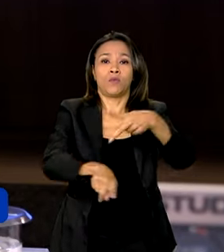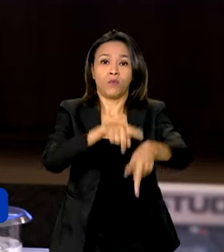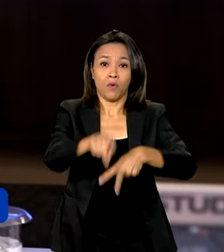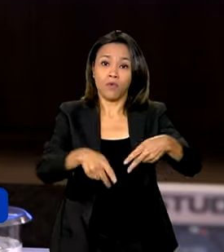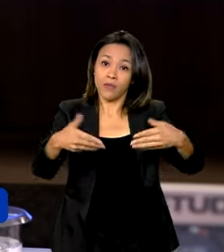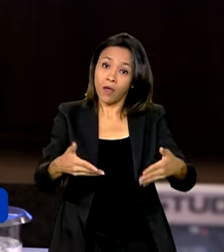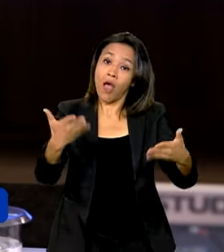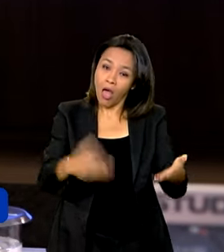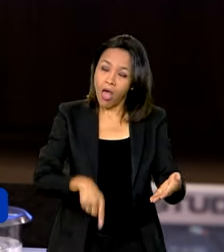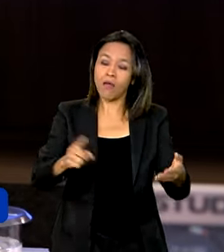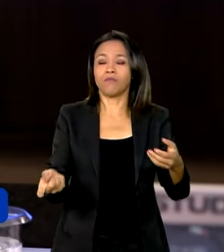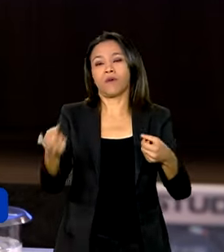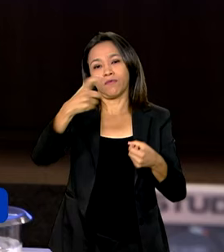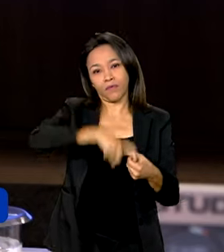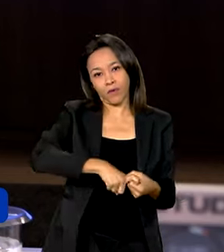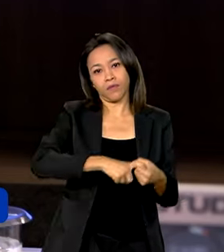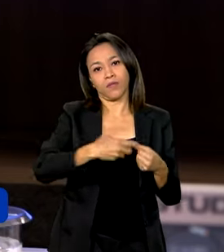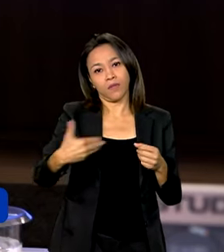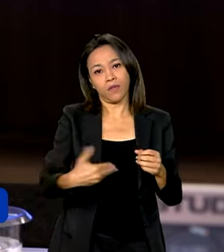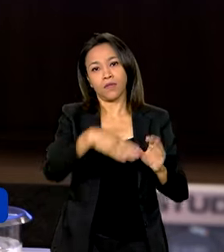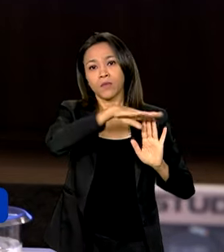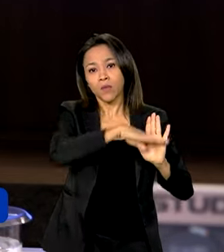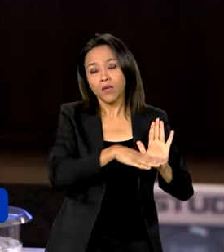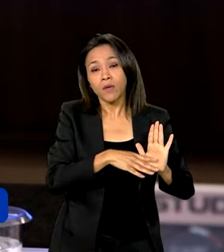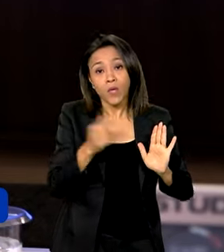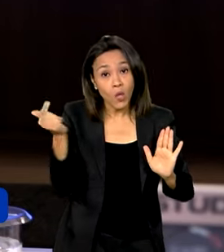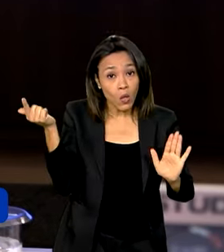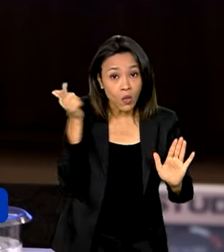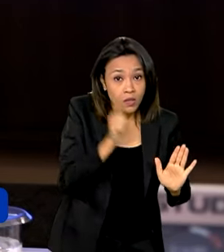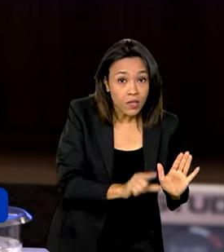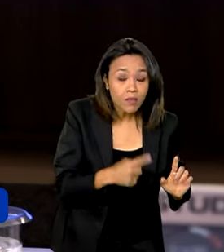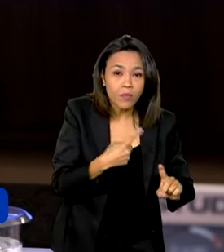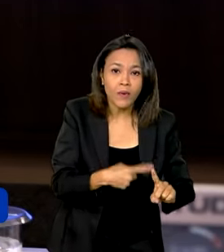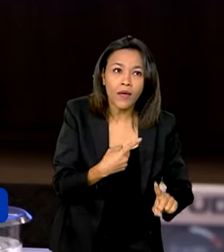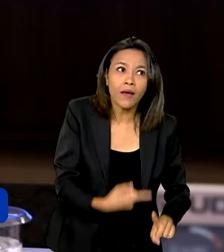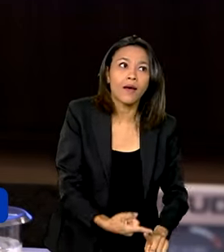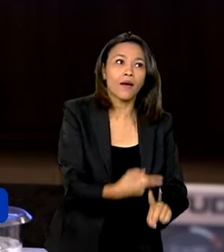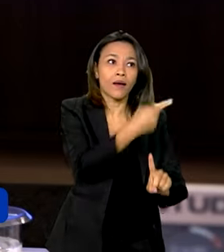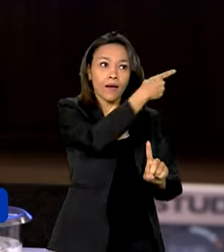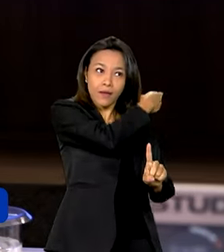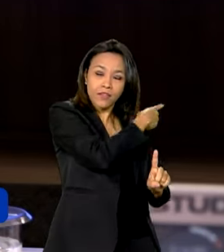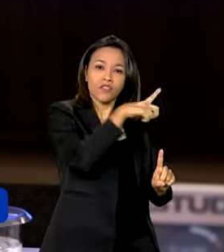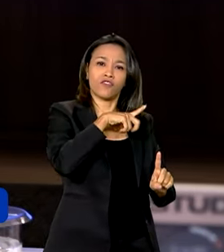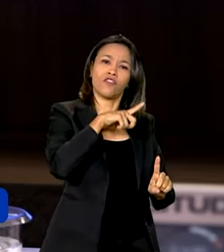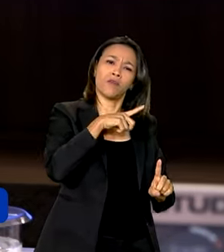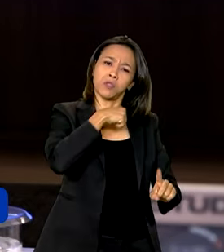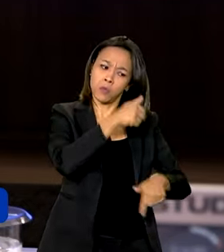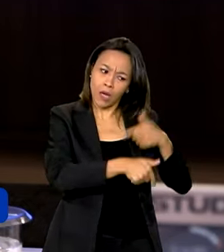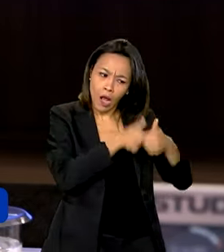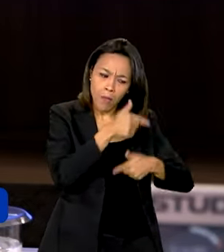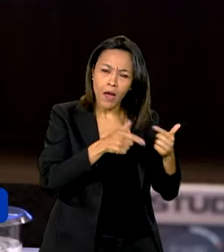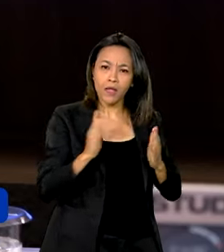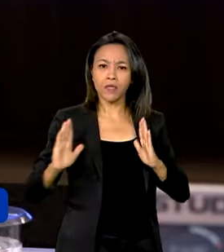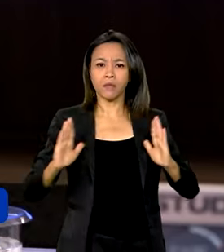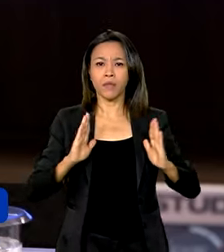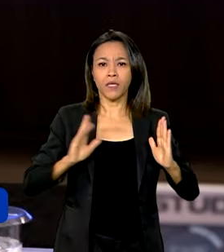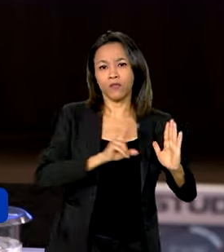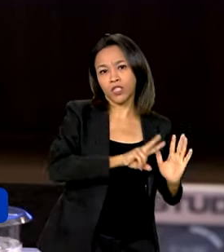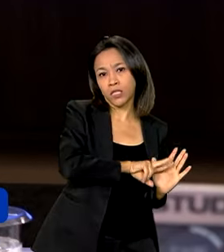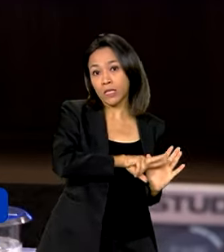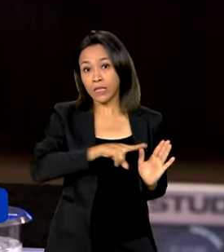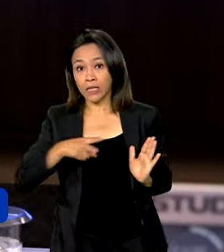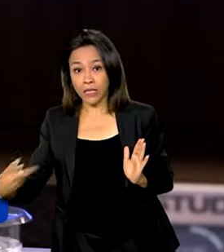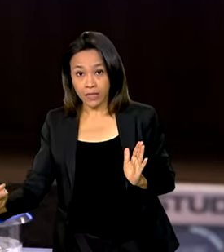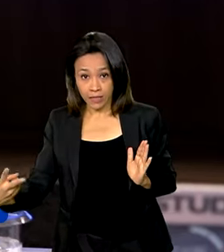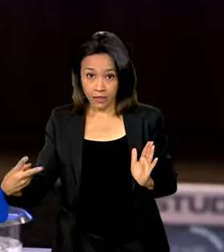mesmo e foi possível também porque houve todo aquele trabalho na transição com a liderança do presidente Lula antes dele